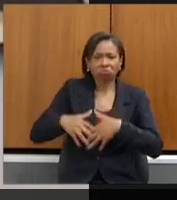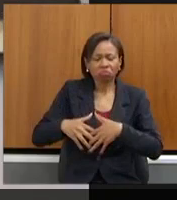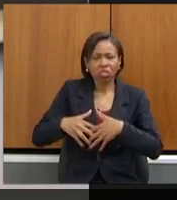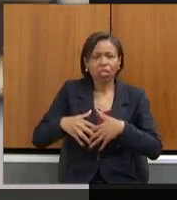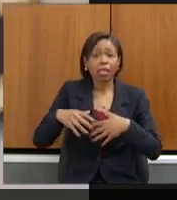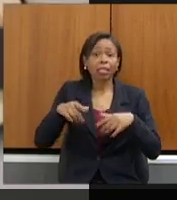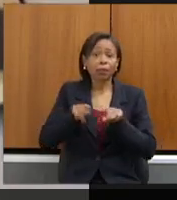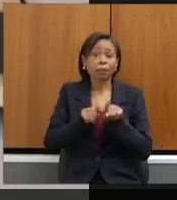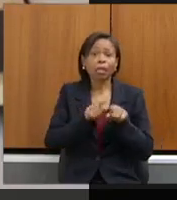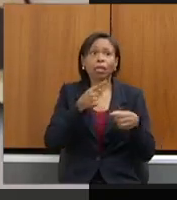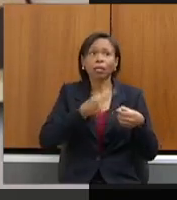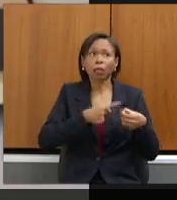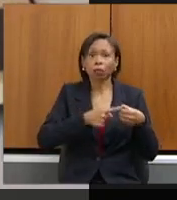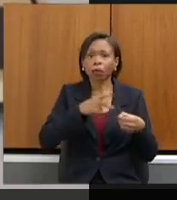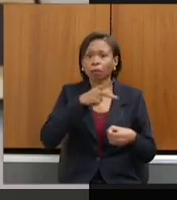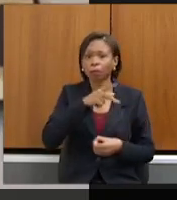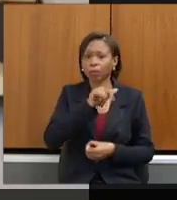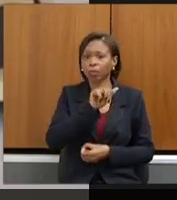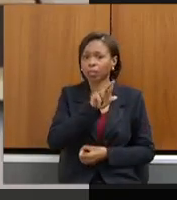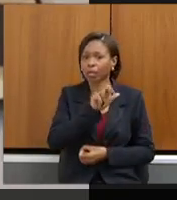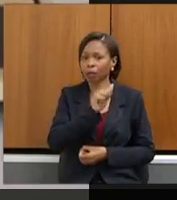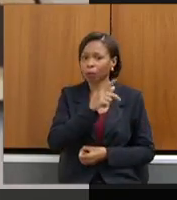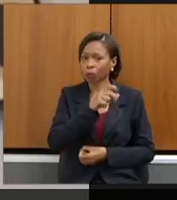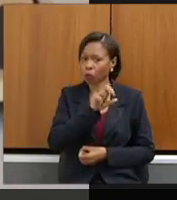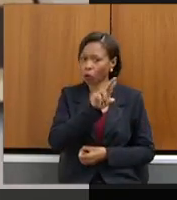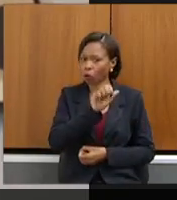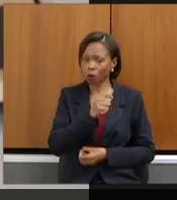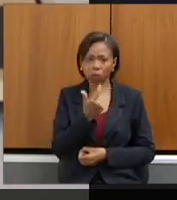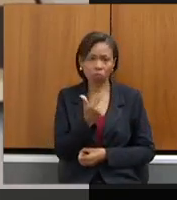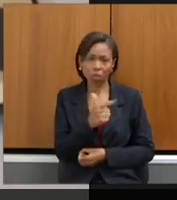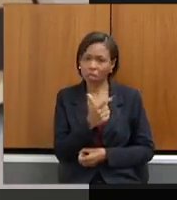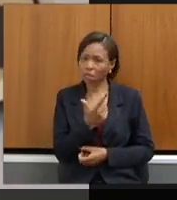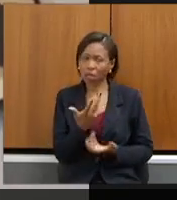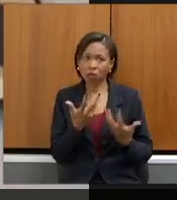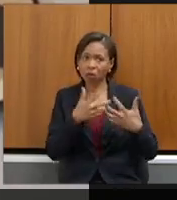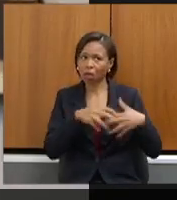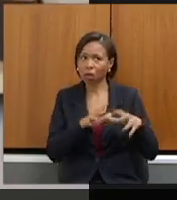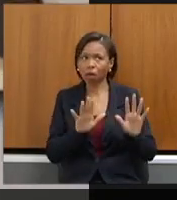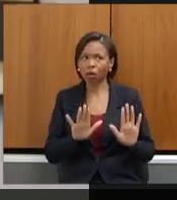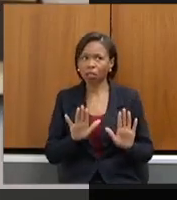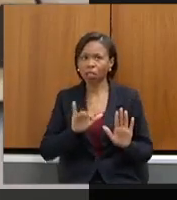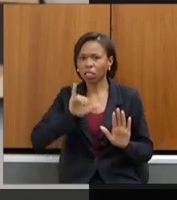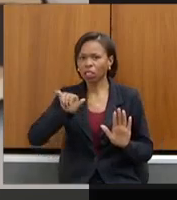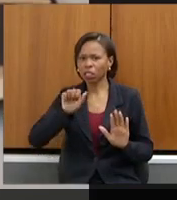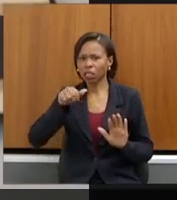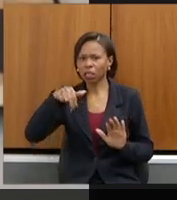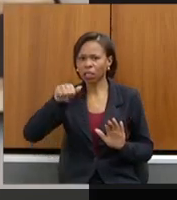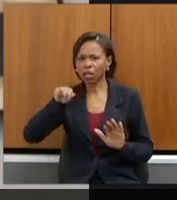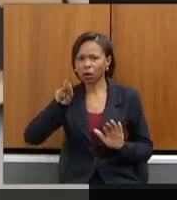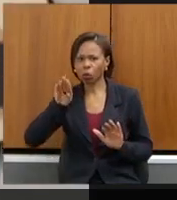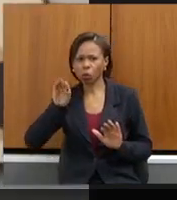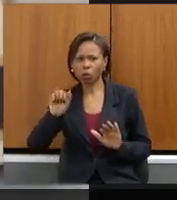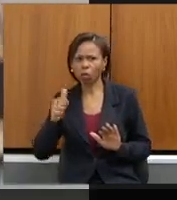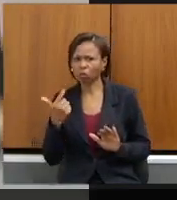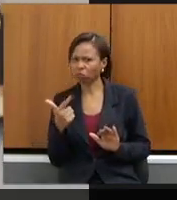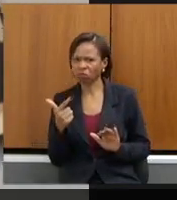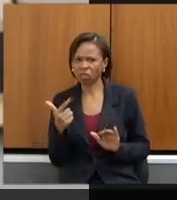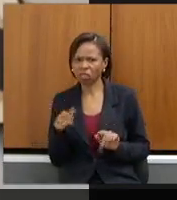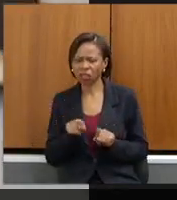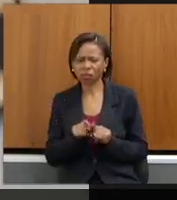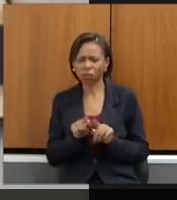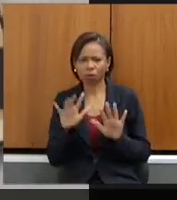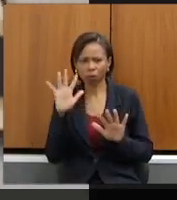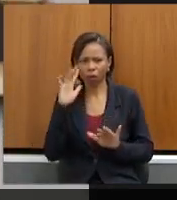Pirapora nós o órgão Cristalina Jorjão tempo tomógrafo e em Janaúba eu não consegui ver mas acho que não tem do Barreiro aqui